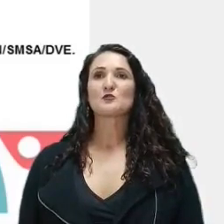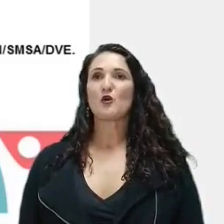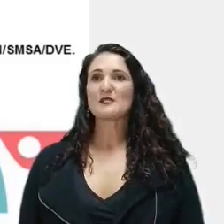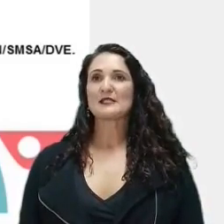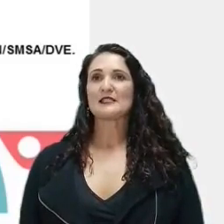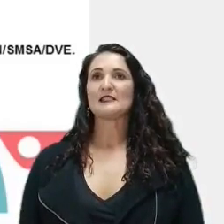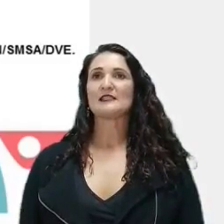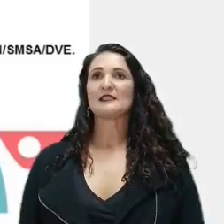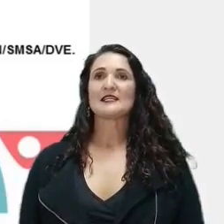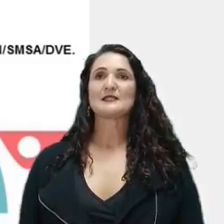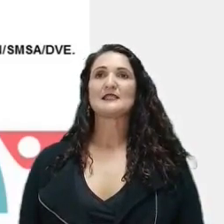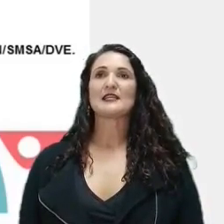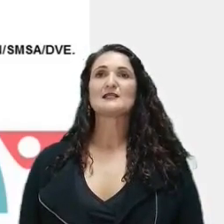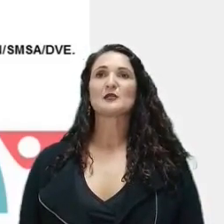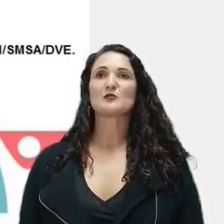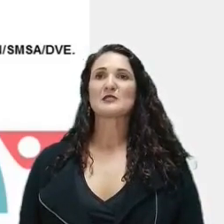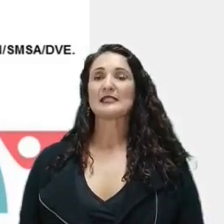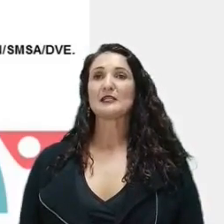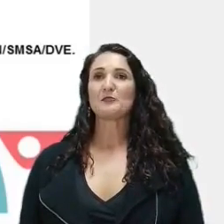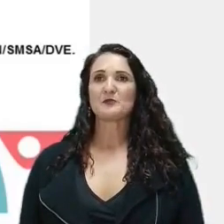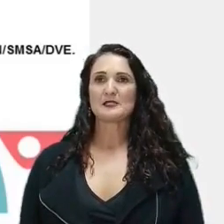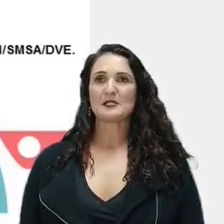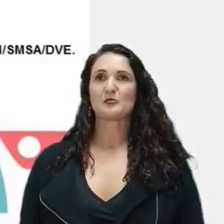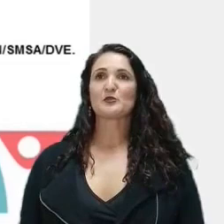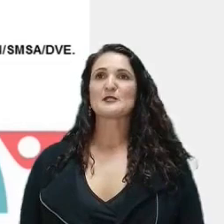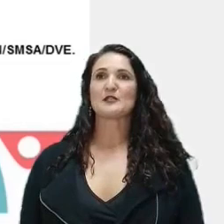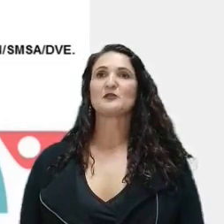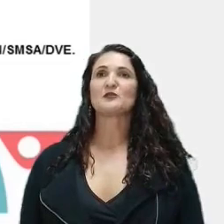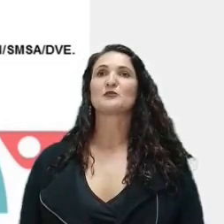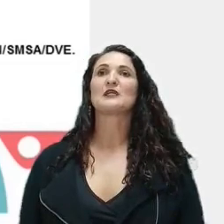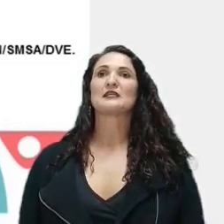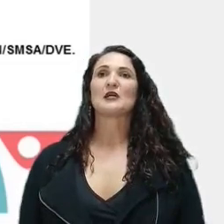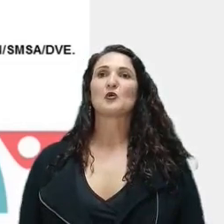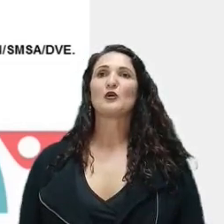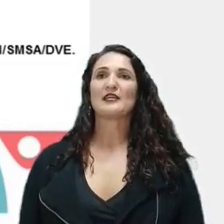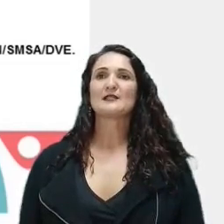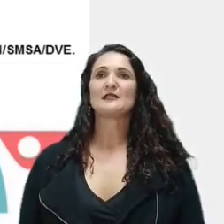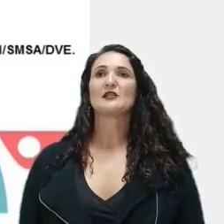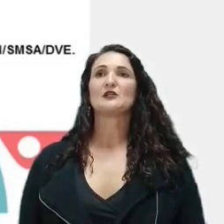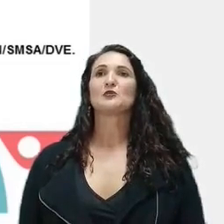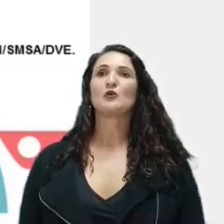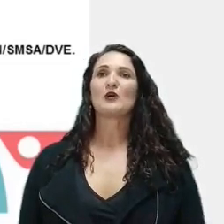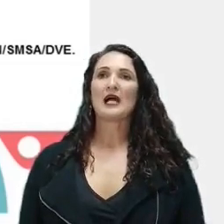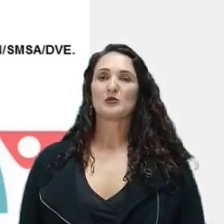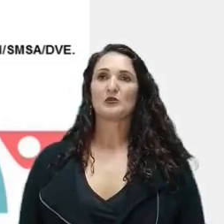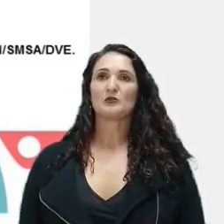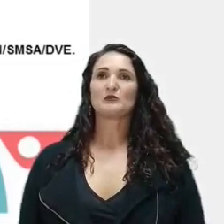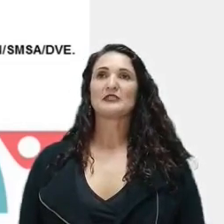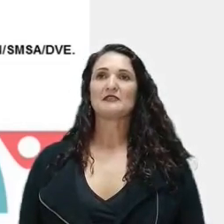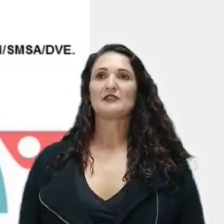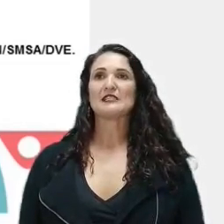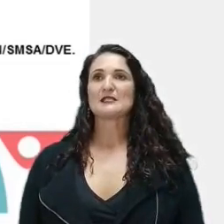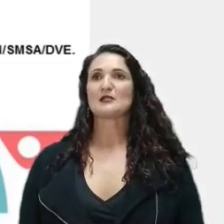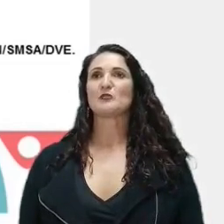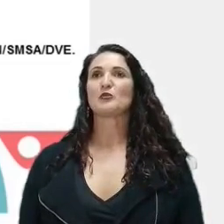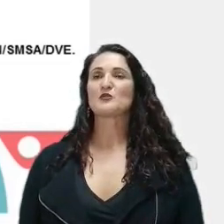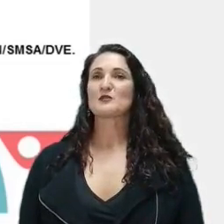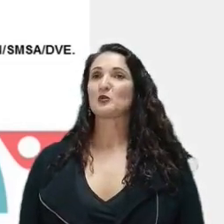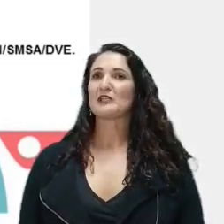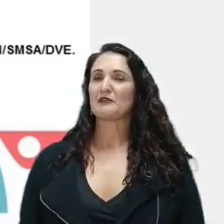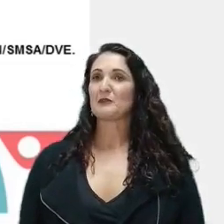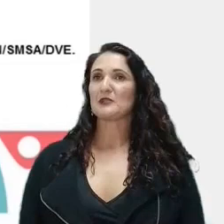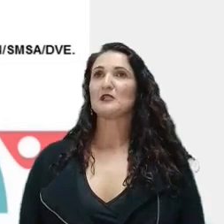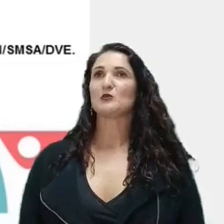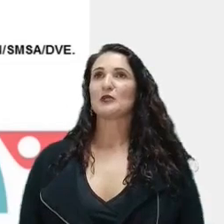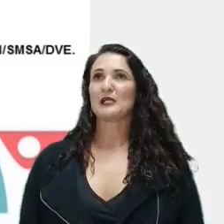mostra aqui a residência com 76% da ocorrência, o local onde deveria ser o porto seguro